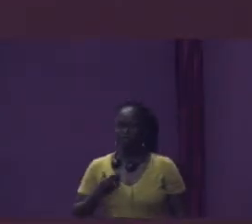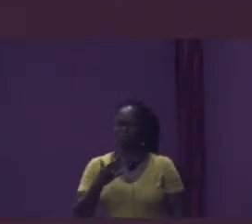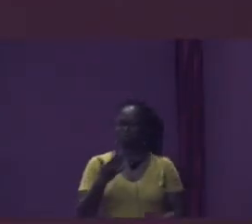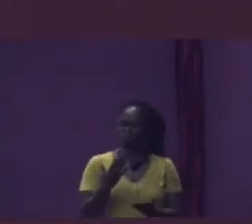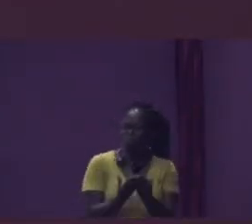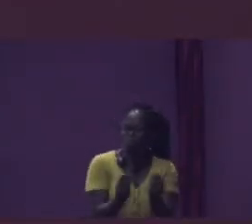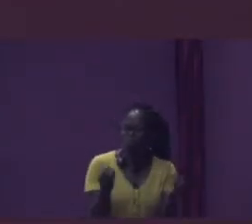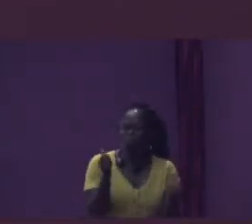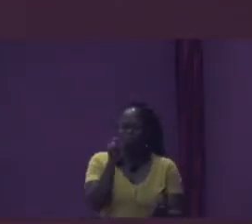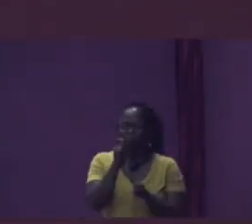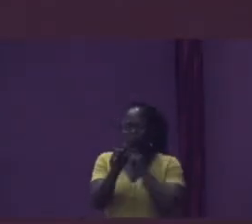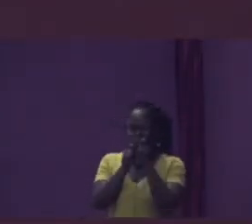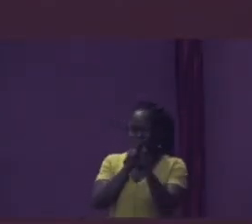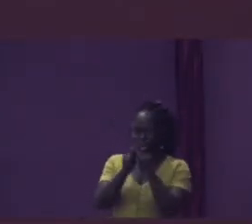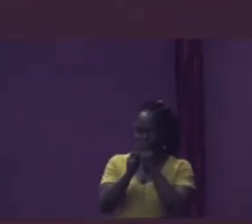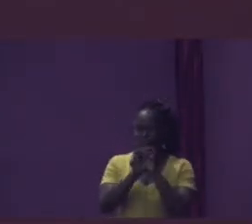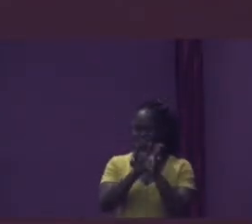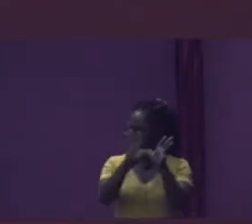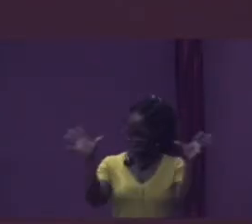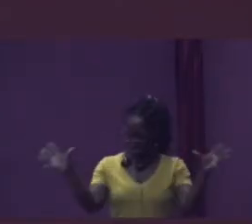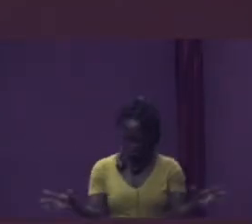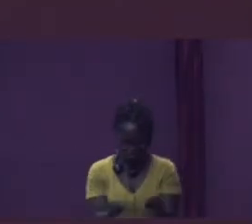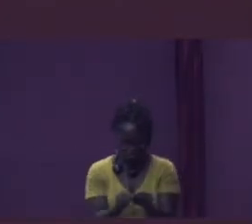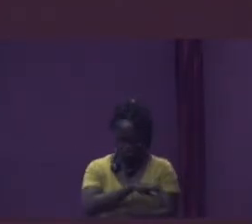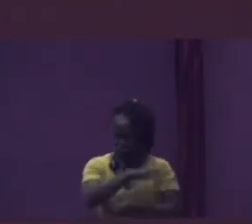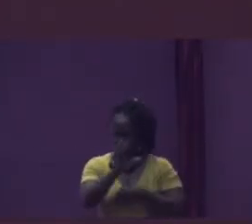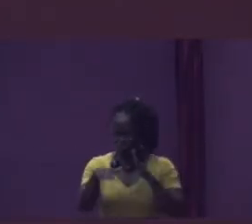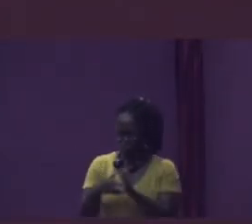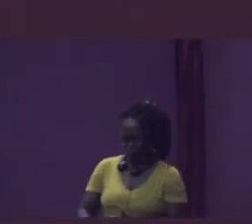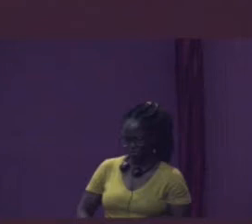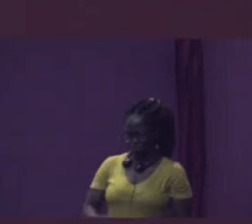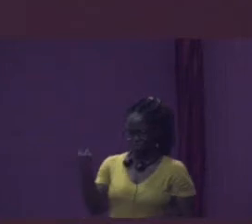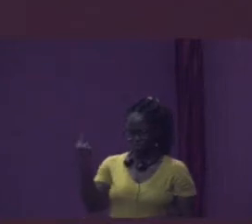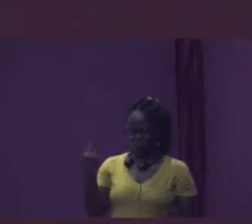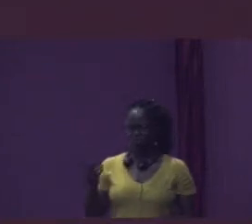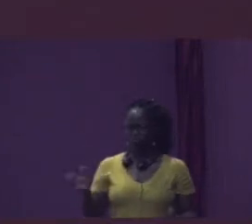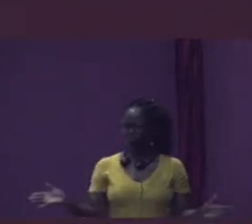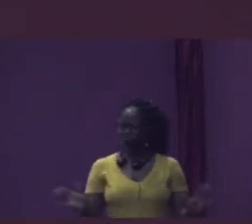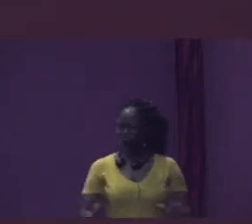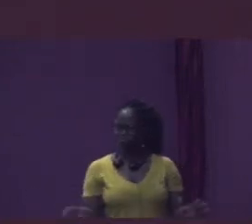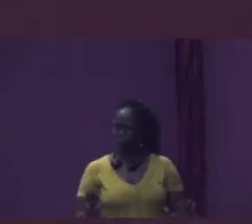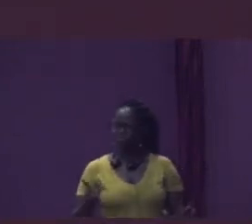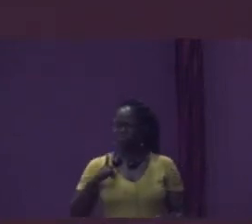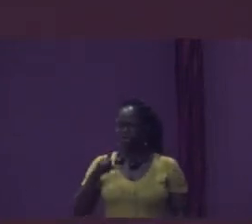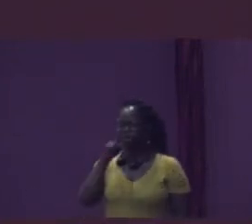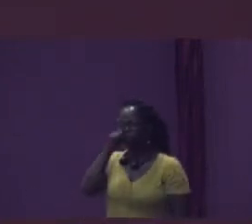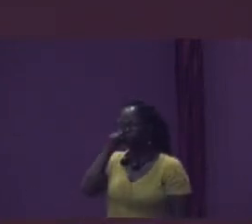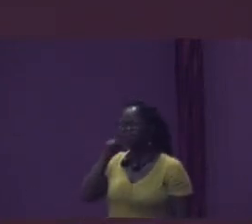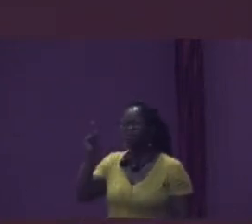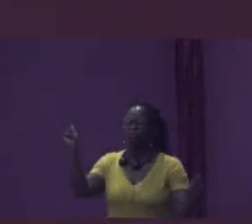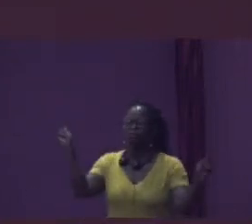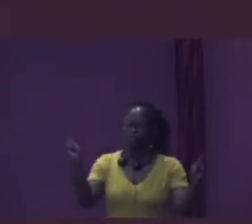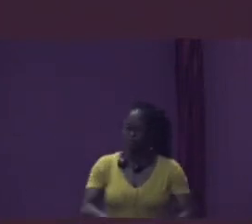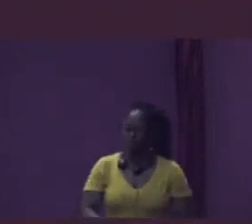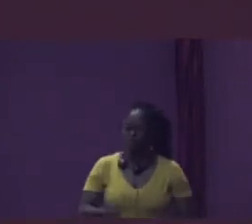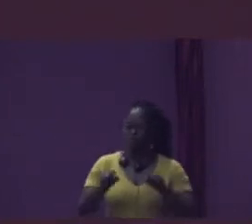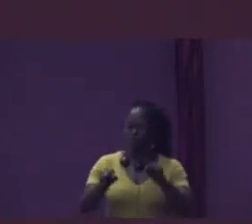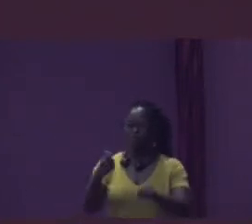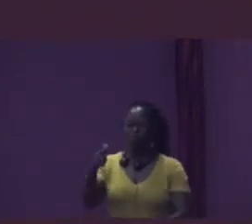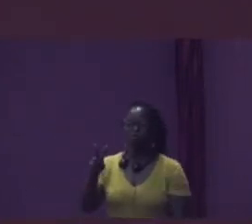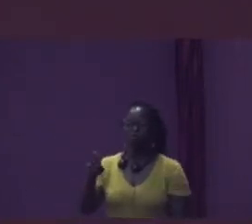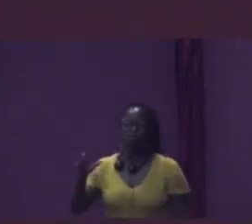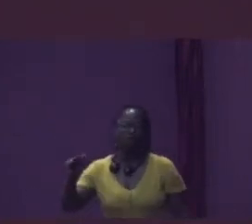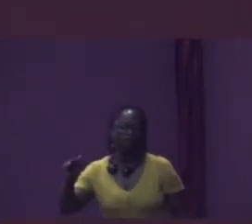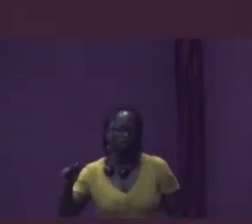entrevistadas, mas não resumem toda a questão da utilização da cirurgia. Entram na equação dos riscos a possibilidade de não ter vaga